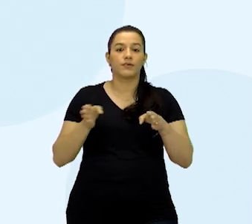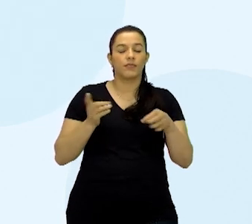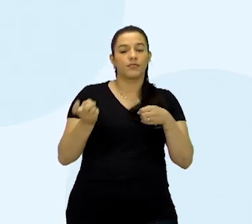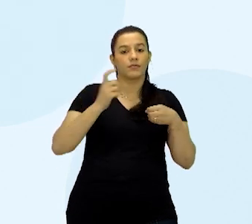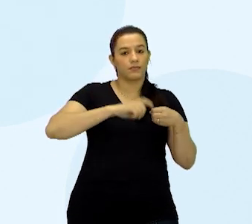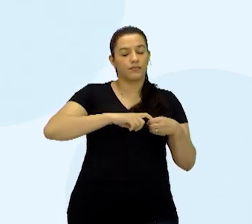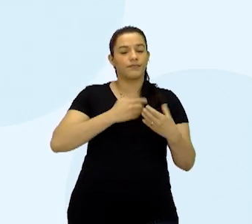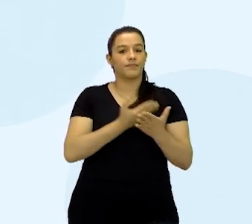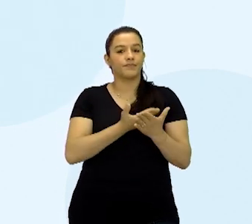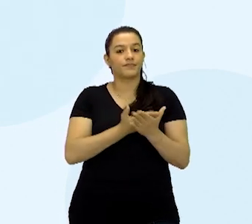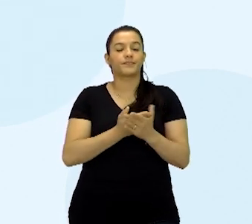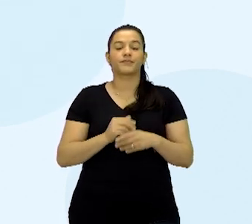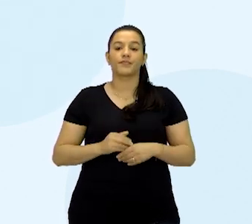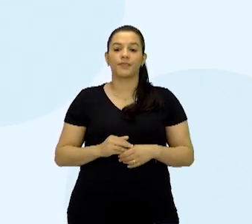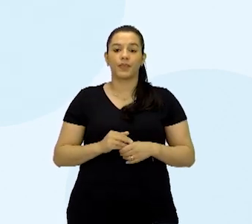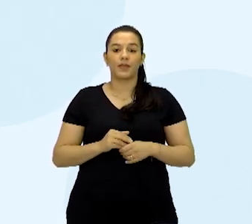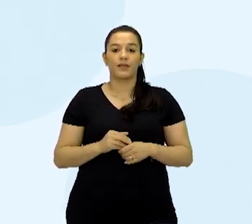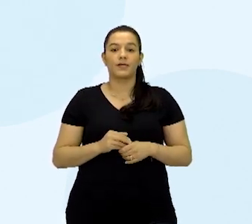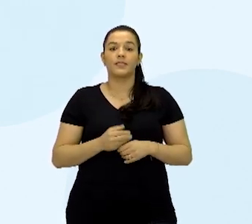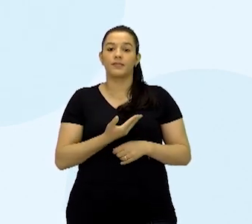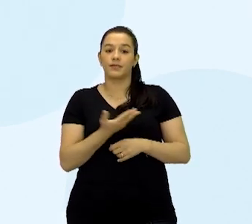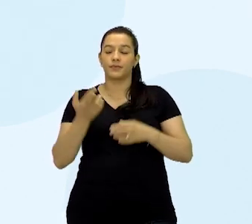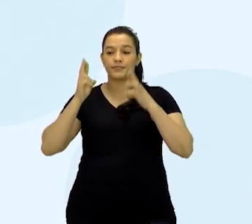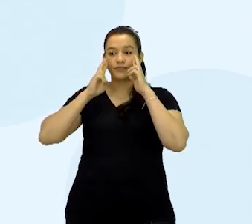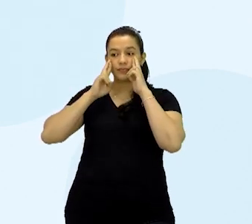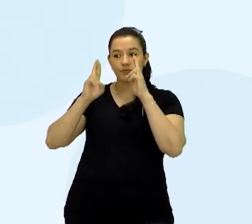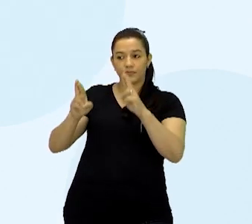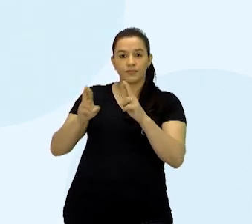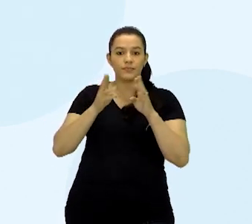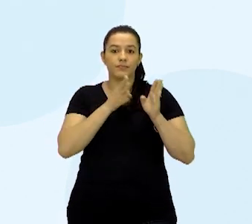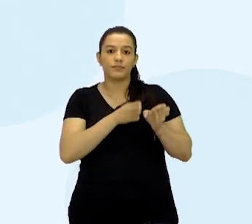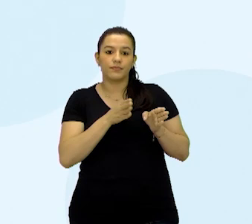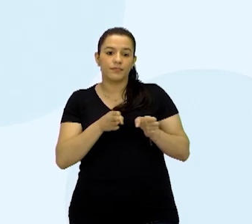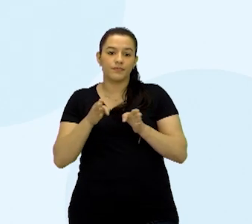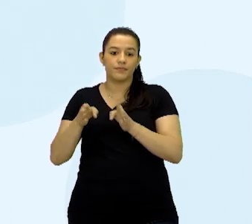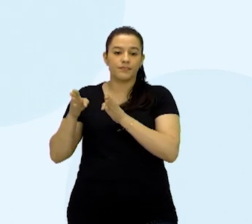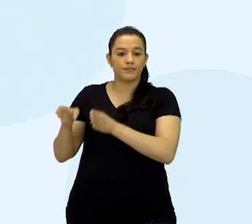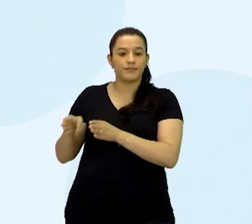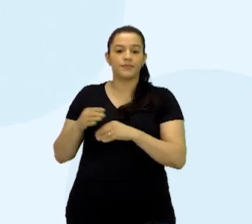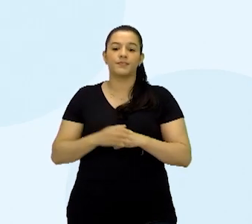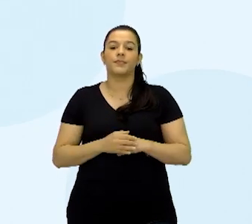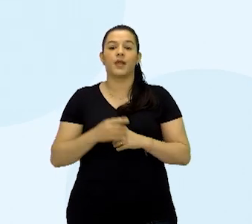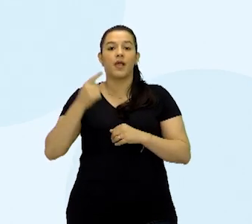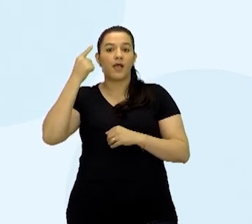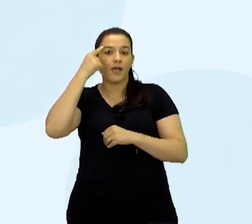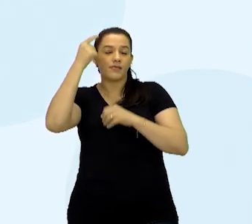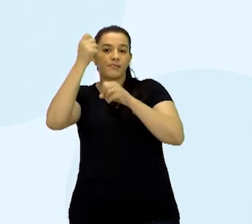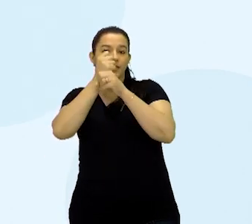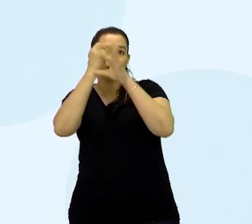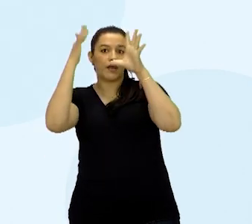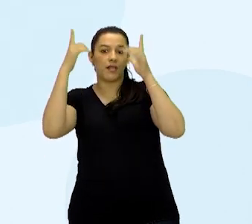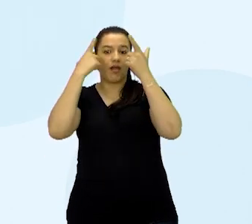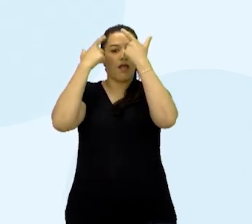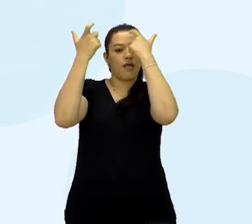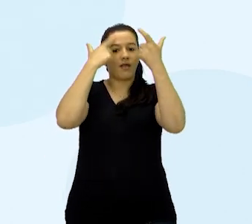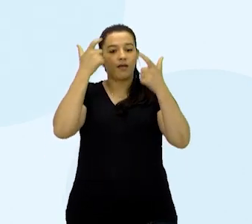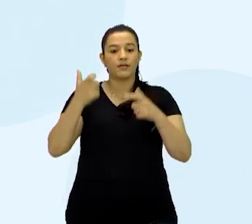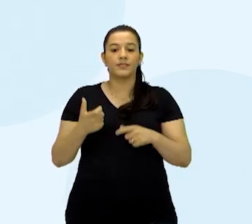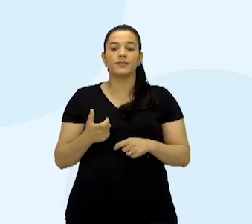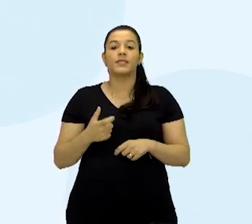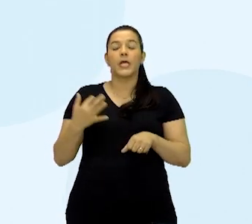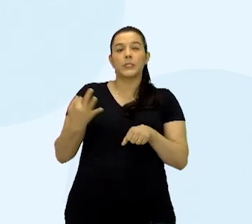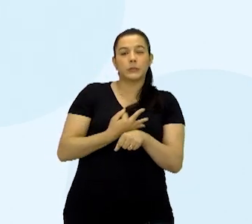às aulas, não é? Então, o respeito, a organização, a imaginação criativa, a tolerância